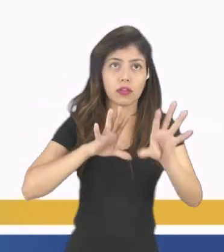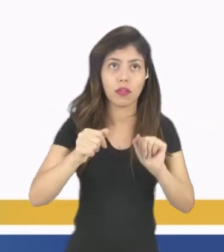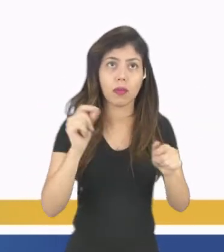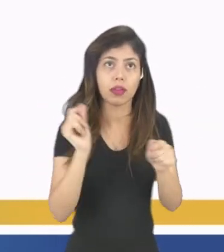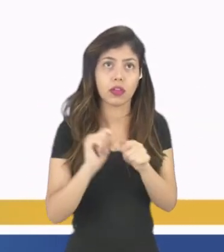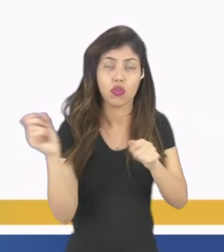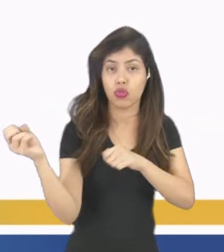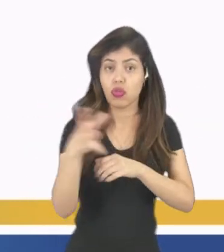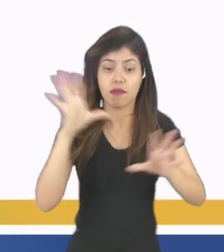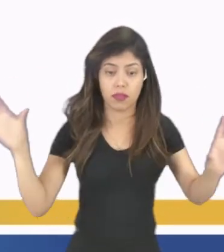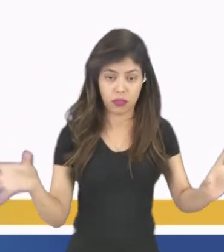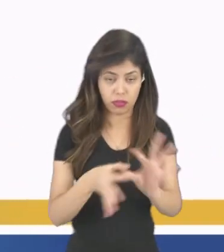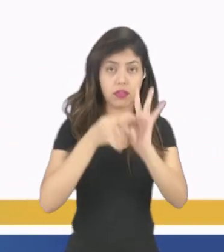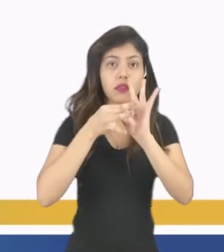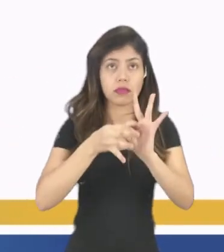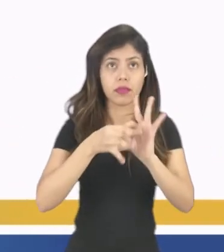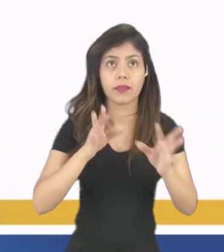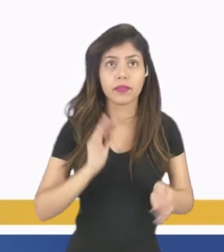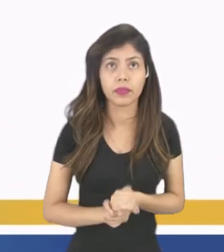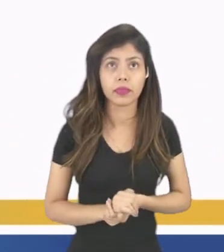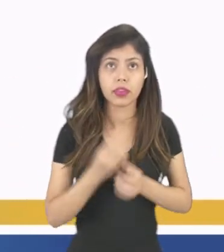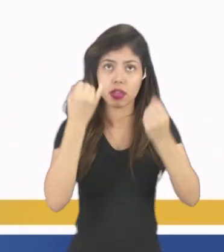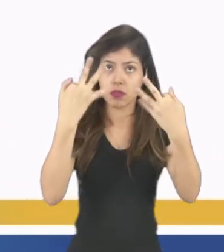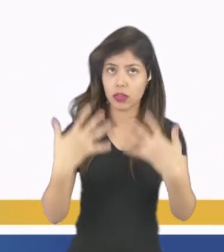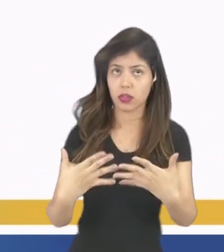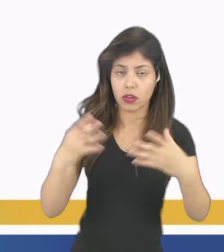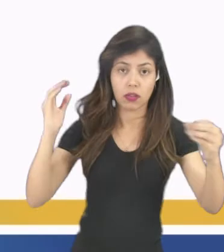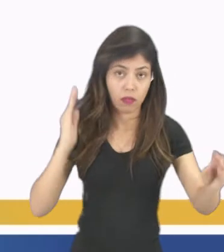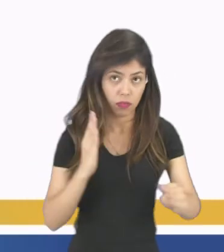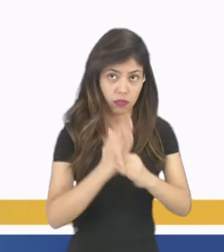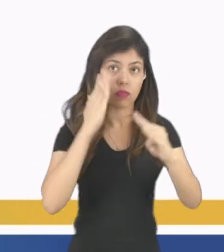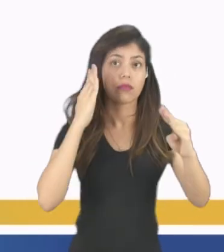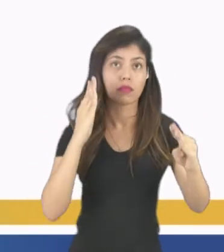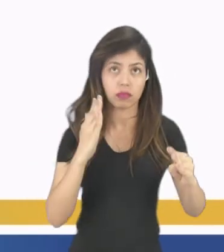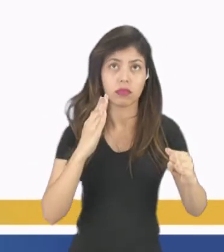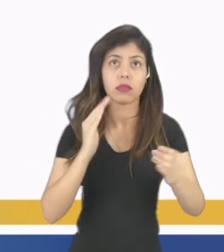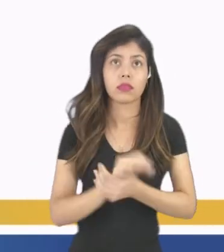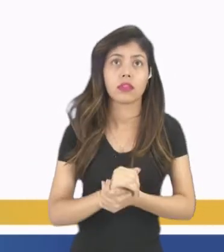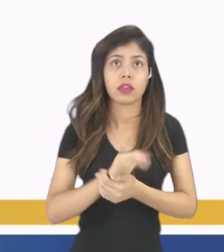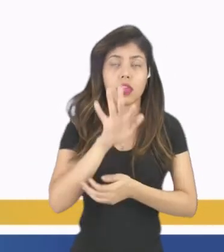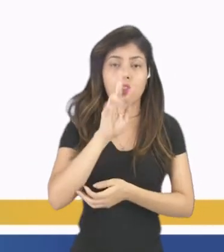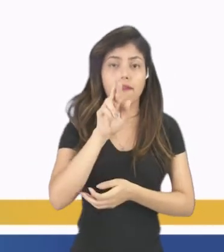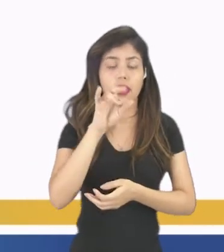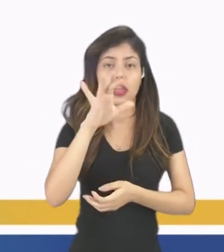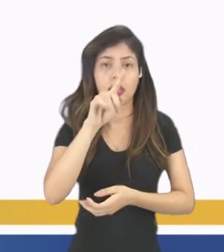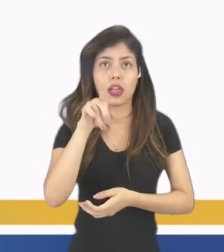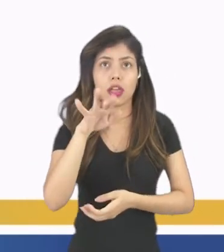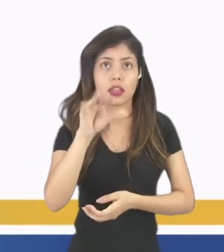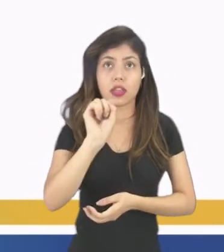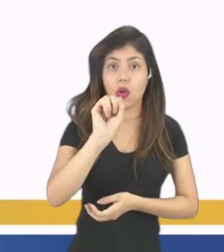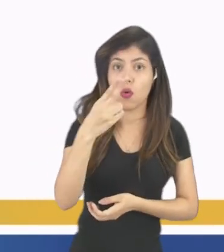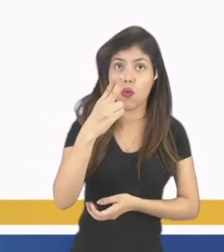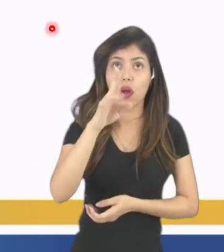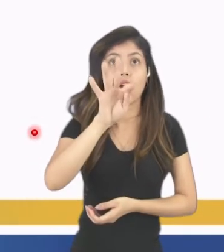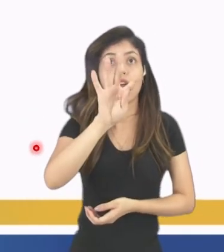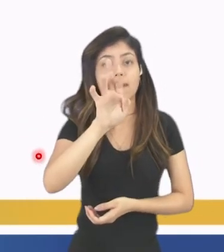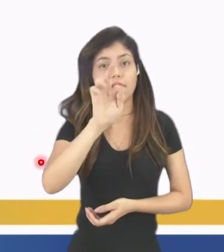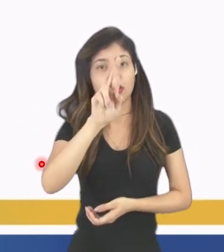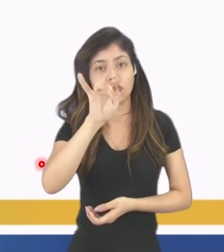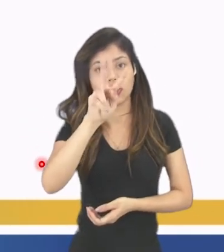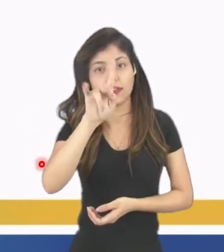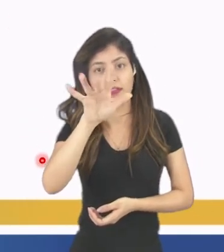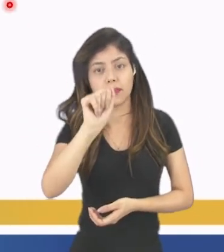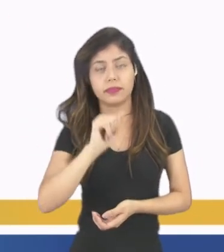e formam novas ligações. São denominadas colisões eficazes ou efetivas.